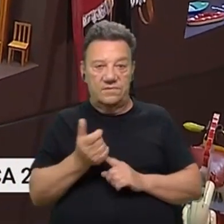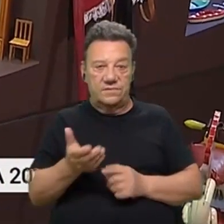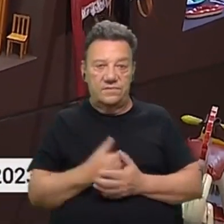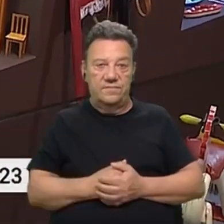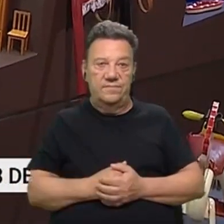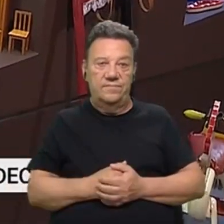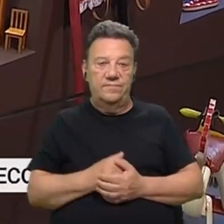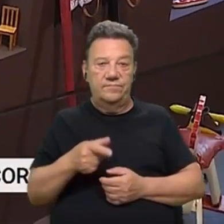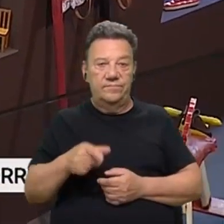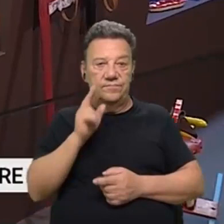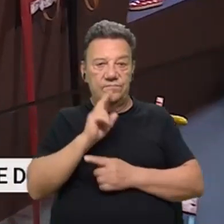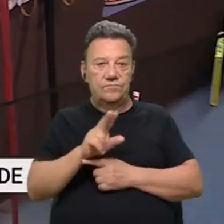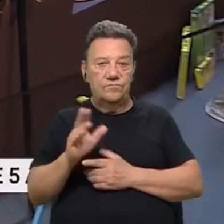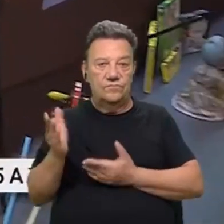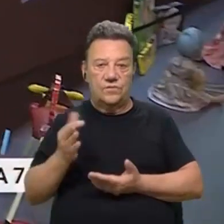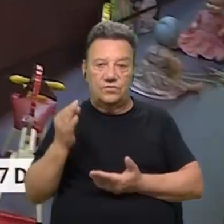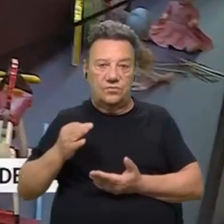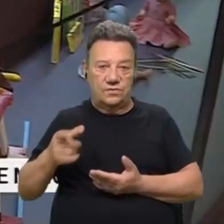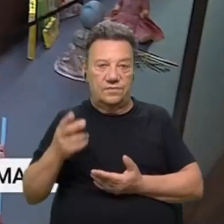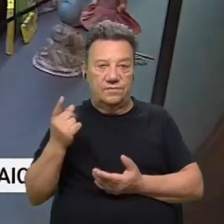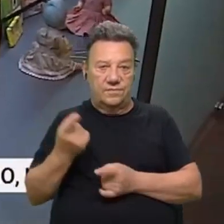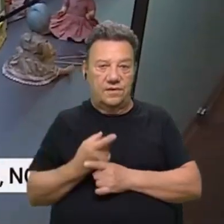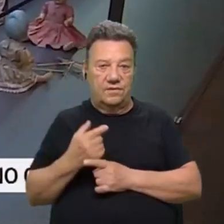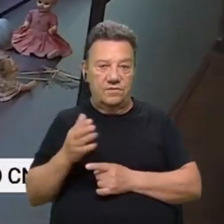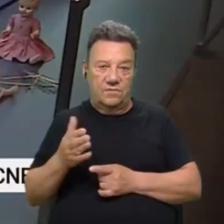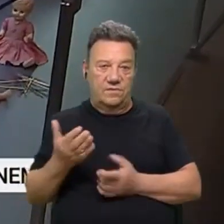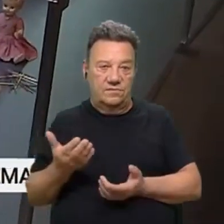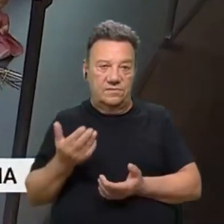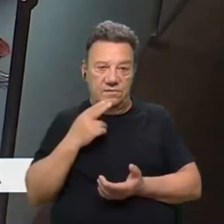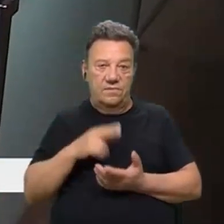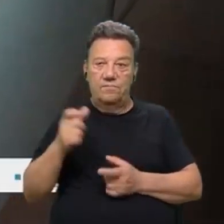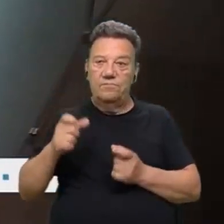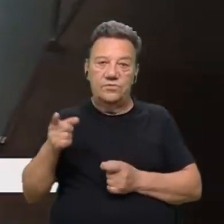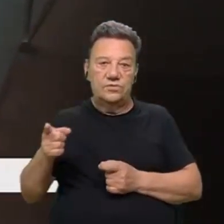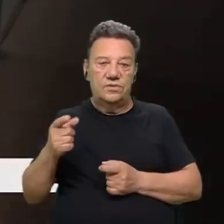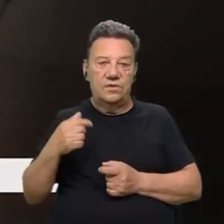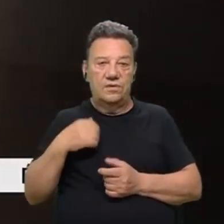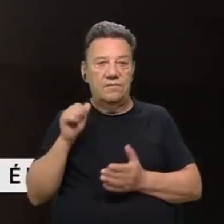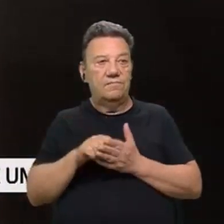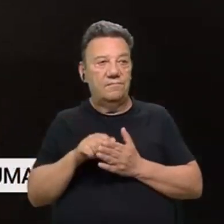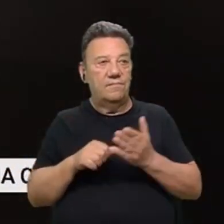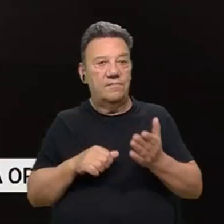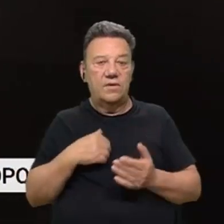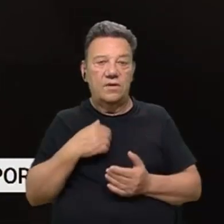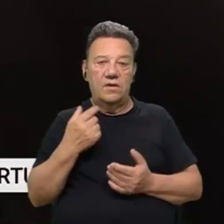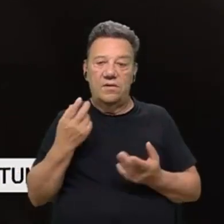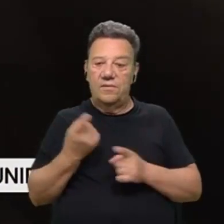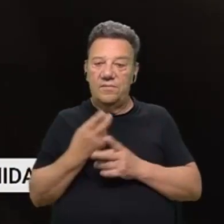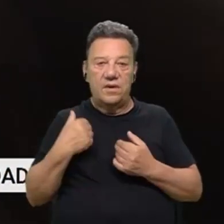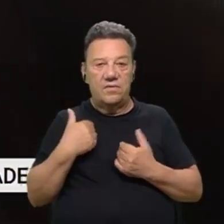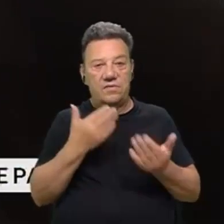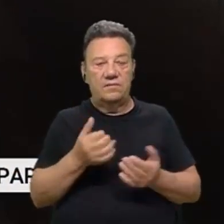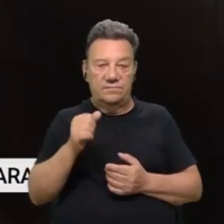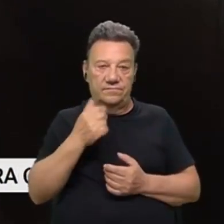e este Museu recebe todos os dias brinquedos praticamente não é de pessoas que batem à porta para doar brinquedos